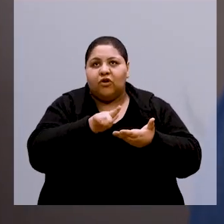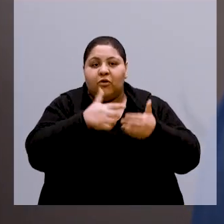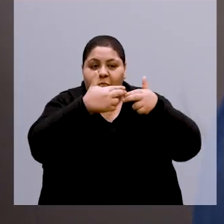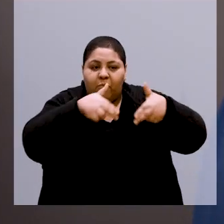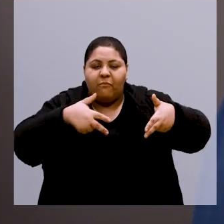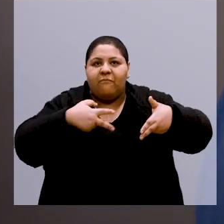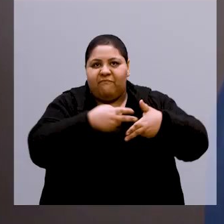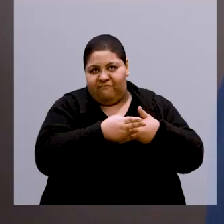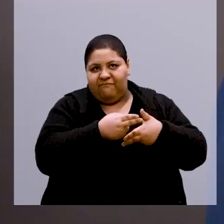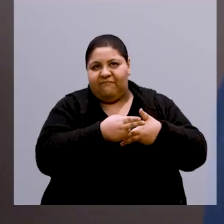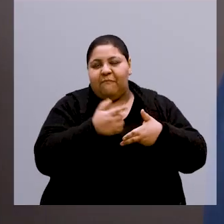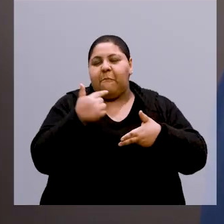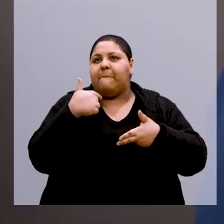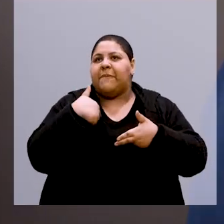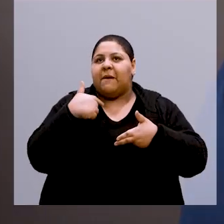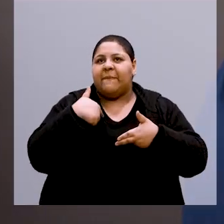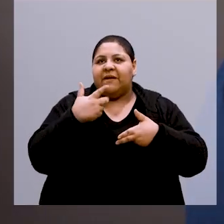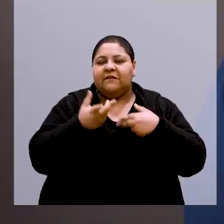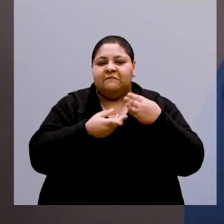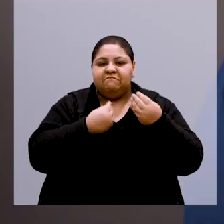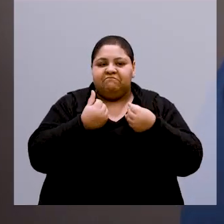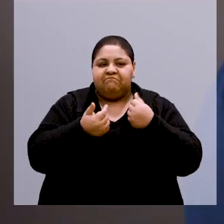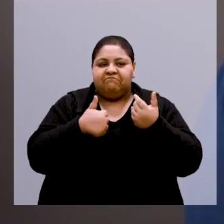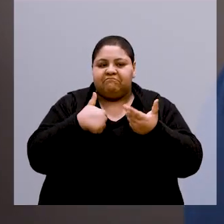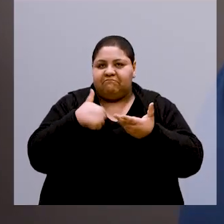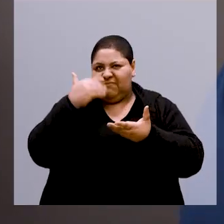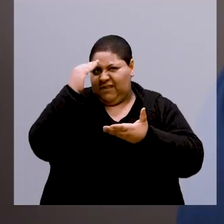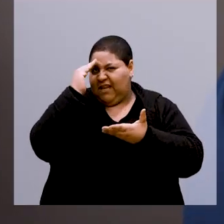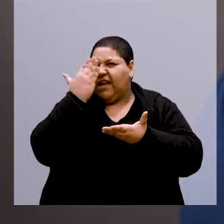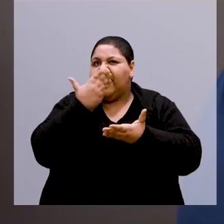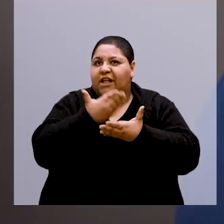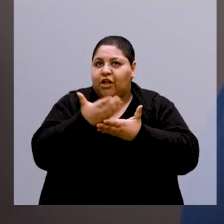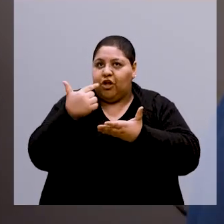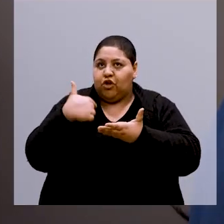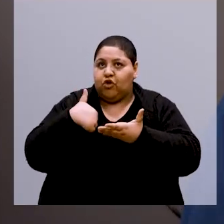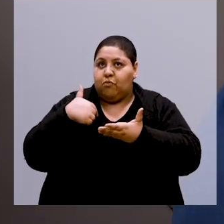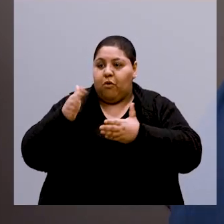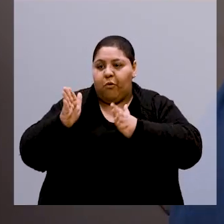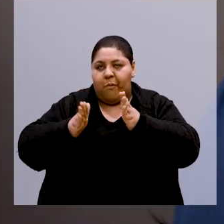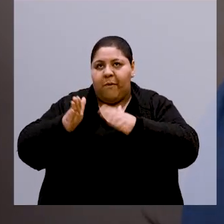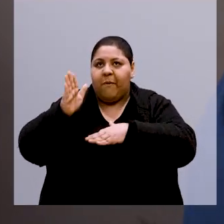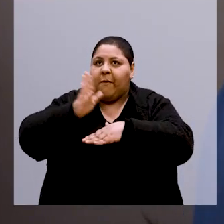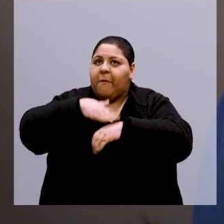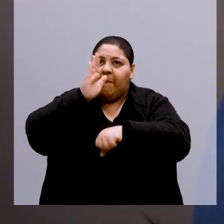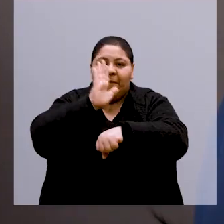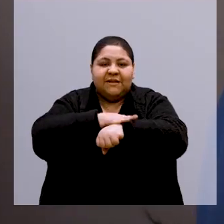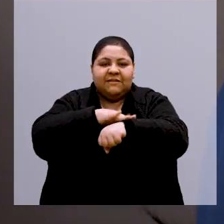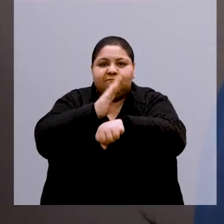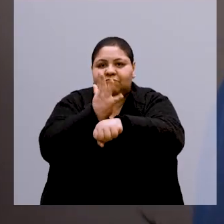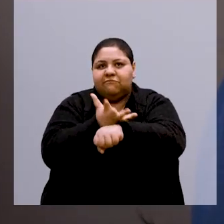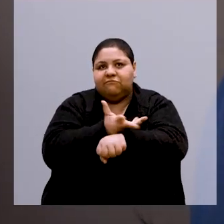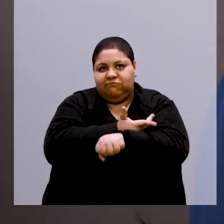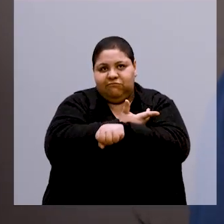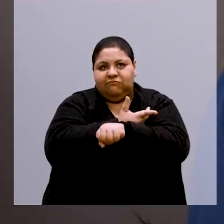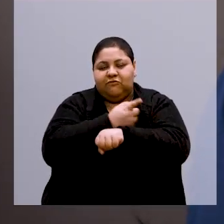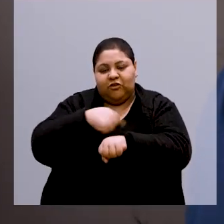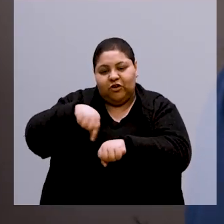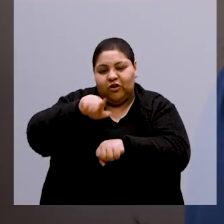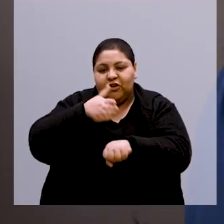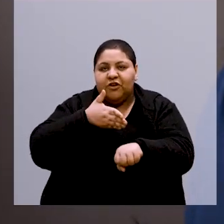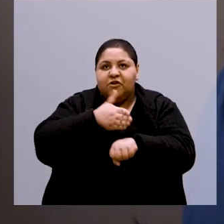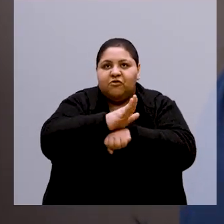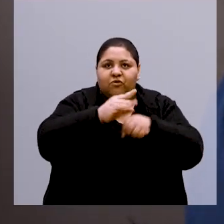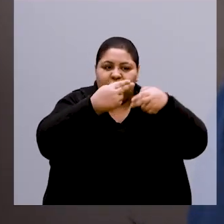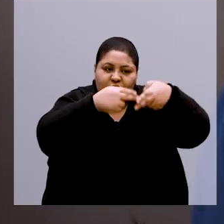conseguimos finalmente inaugurar. Para mim, eu tenho certeza absoluta que no meu mandato foi um dos momentos mais emocionantes. A